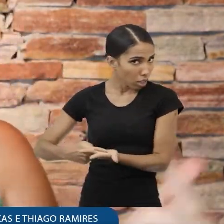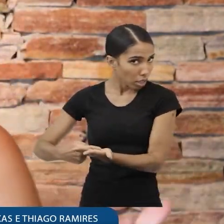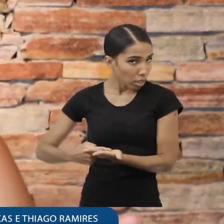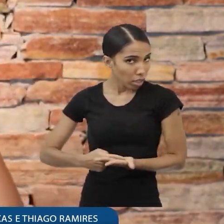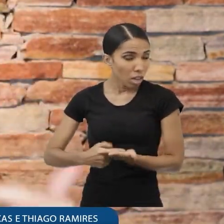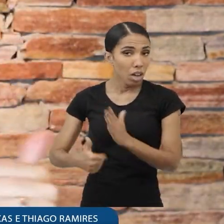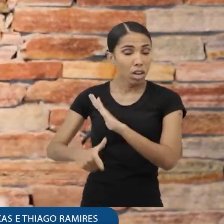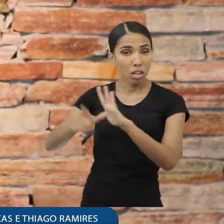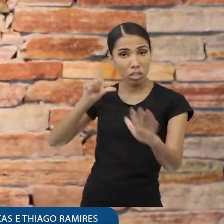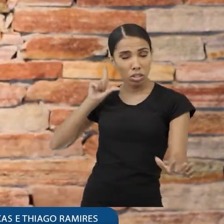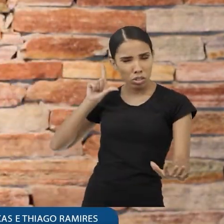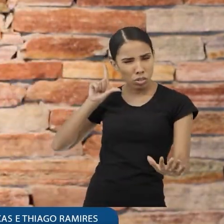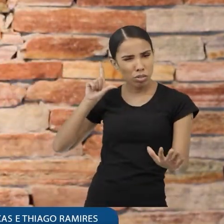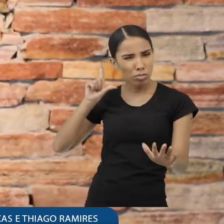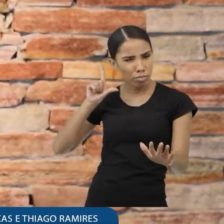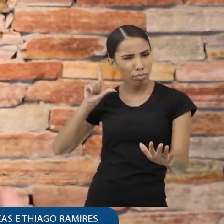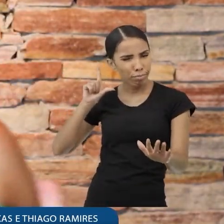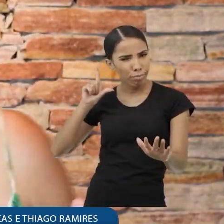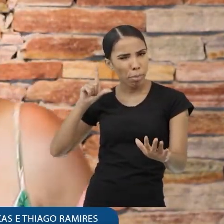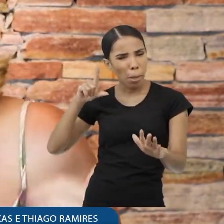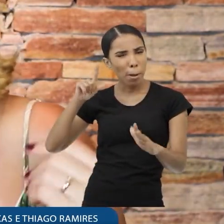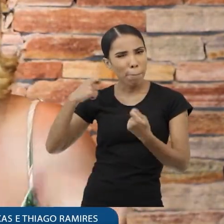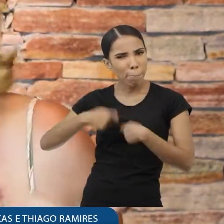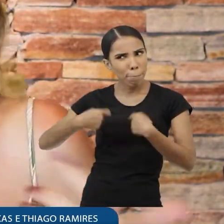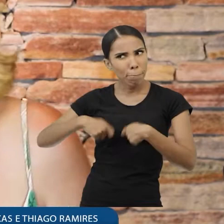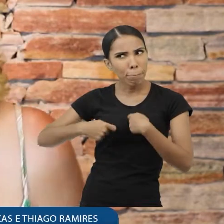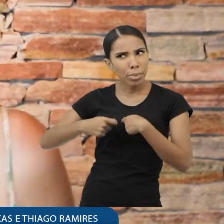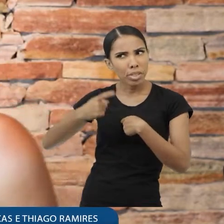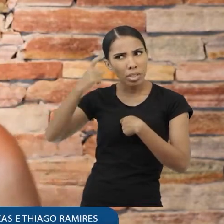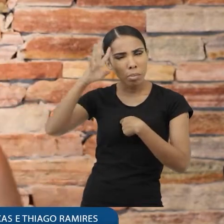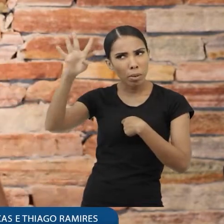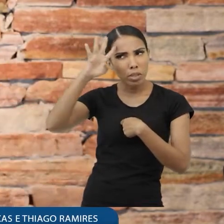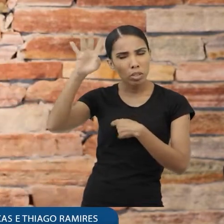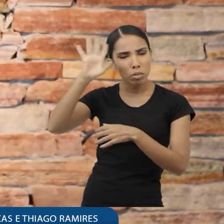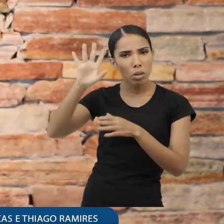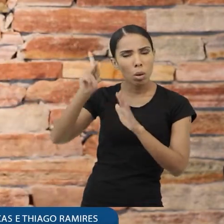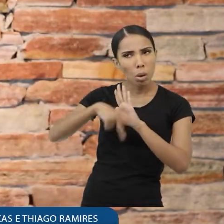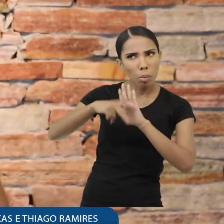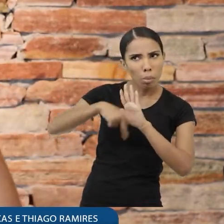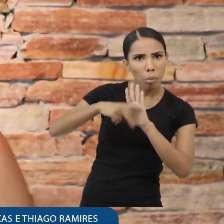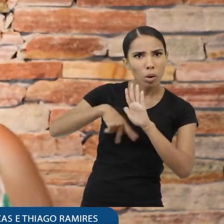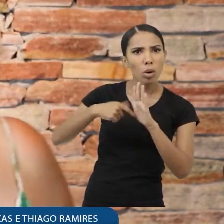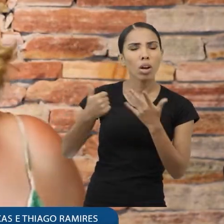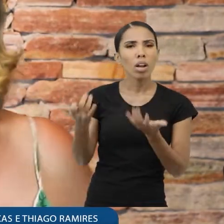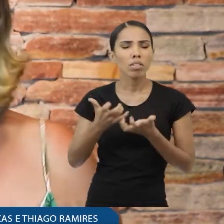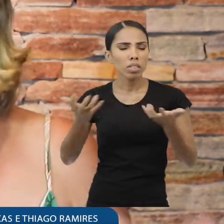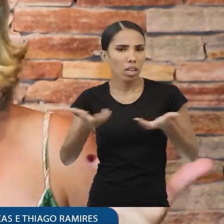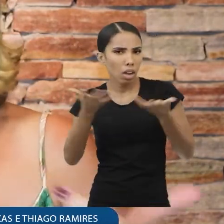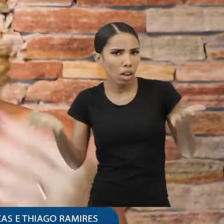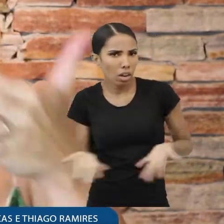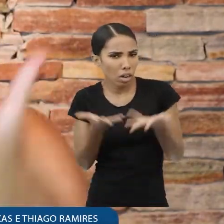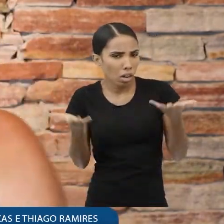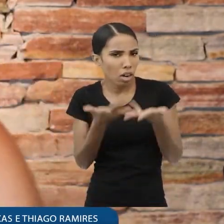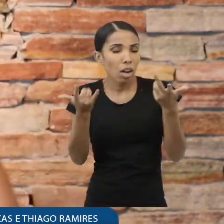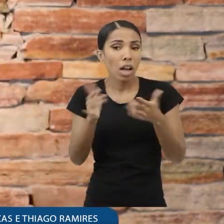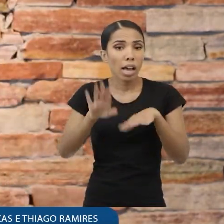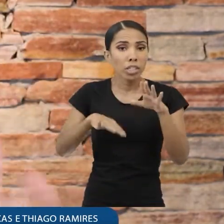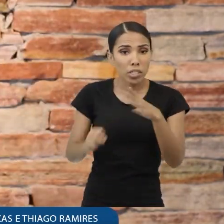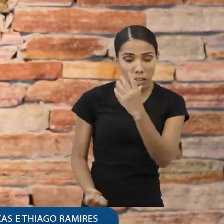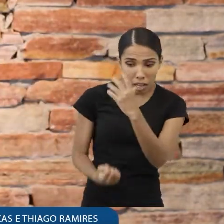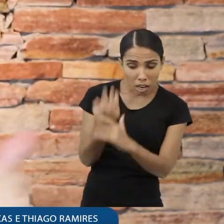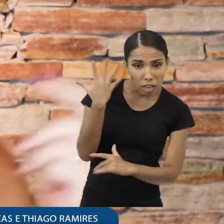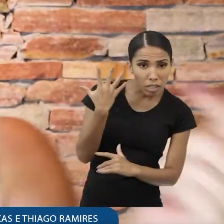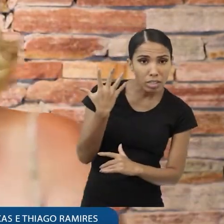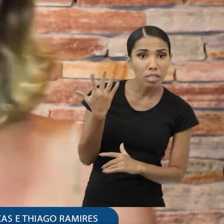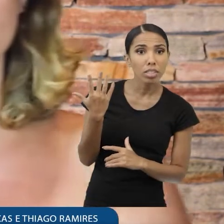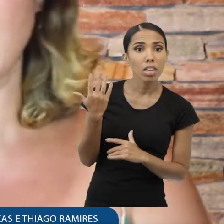de você chegar nesse investidor, você tem que pensar o que, de fato, ele procura com os projetos. Às vezes ele quer ativar um produto, às vezes ele